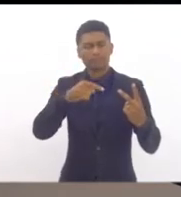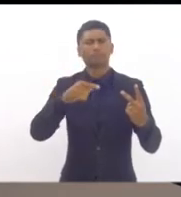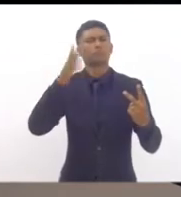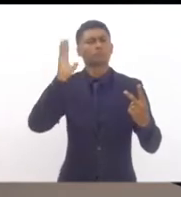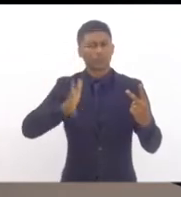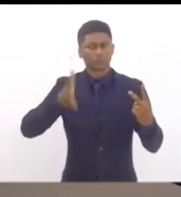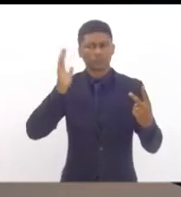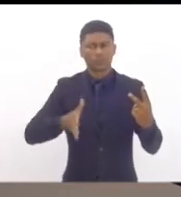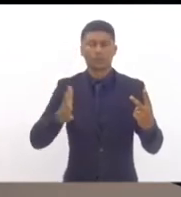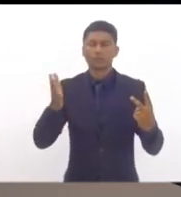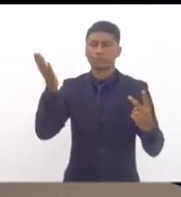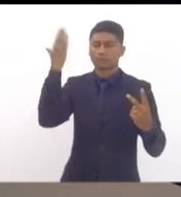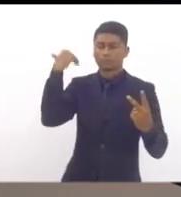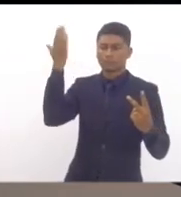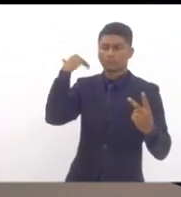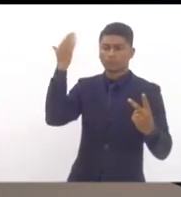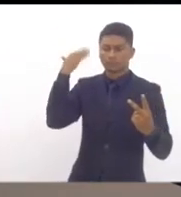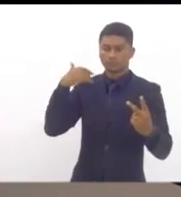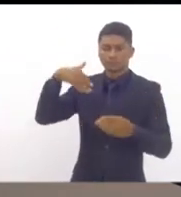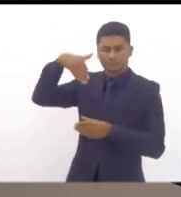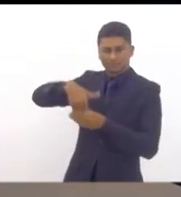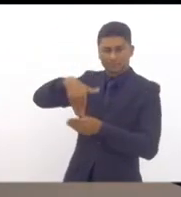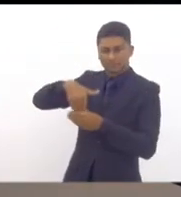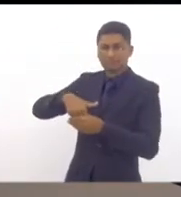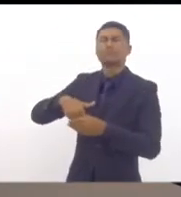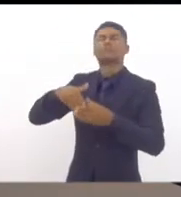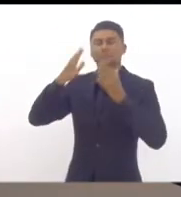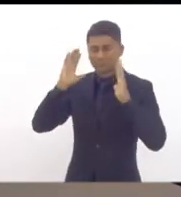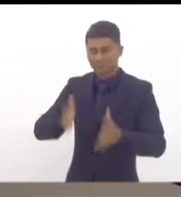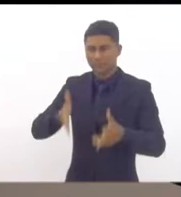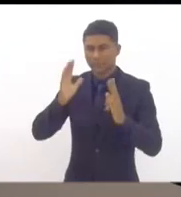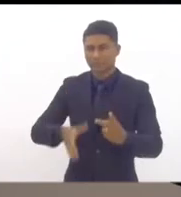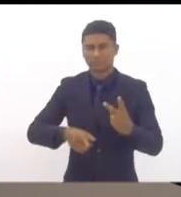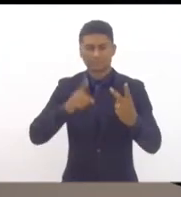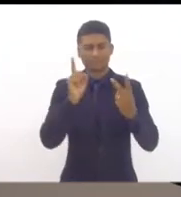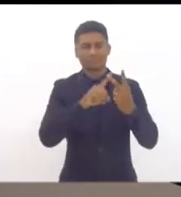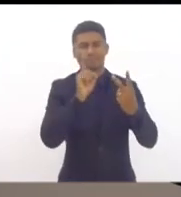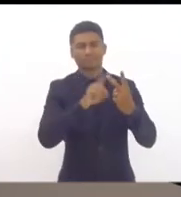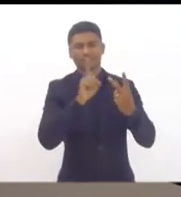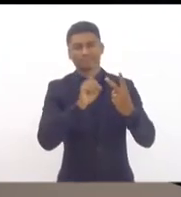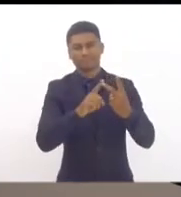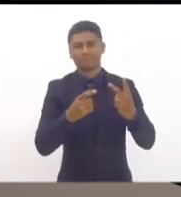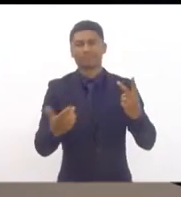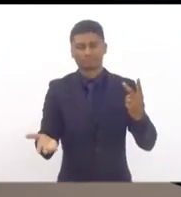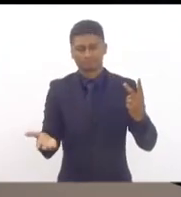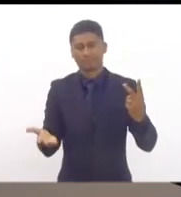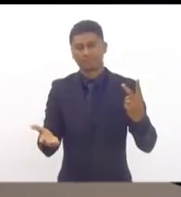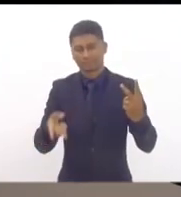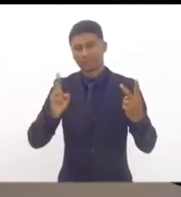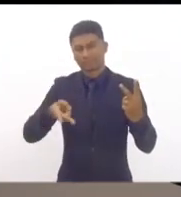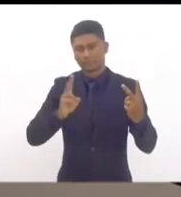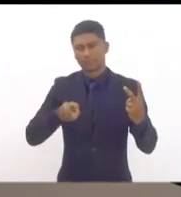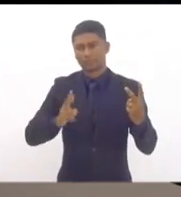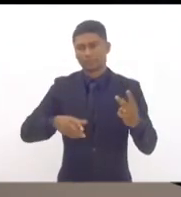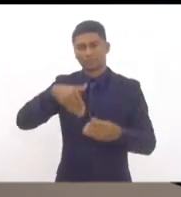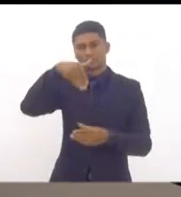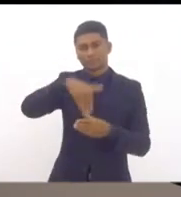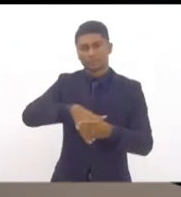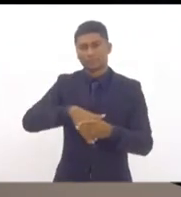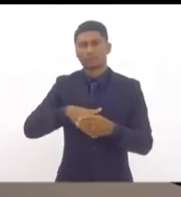Valéria na outra eleição. Como ela veio candidata, por coerência também, a gente resolveu manter o voto nela, até